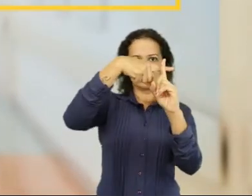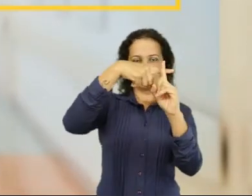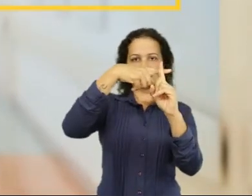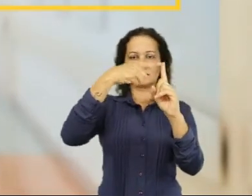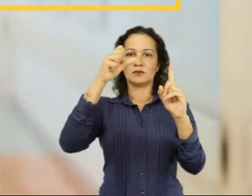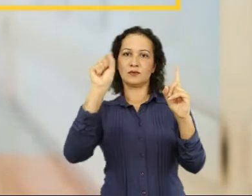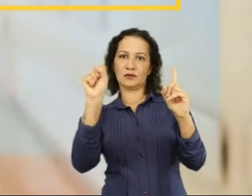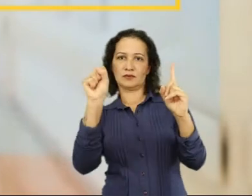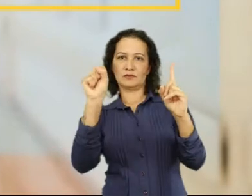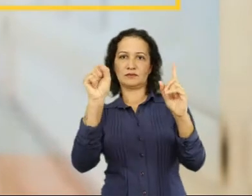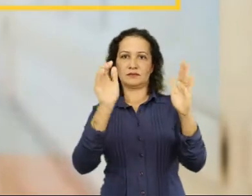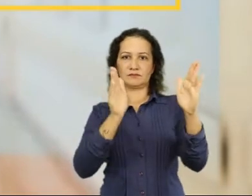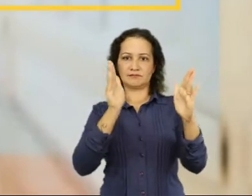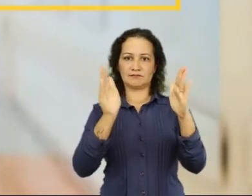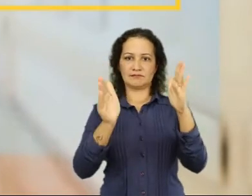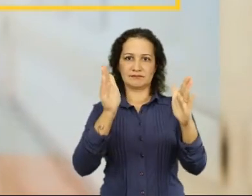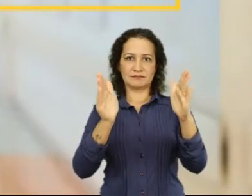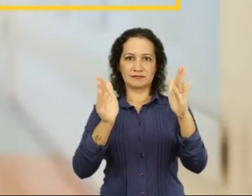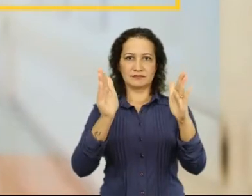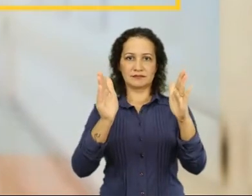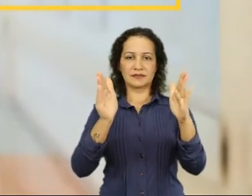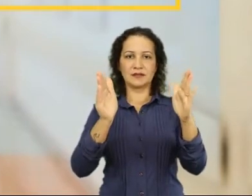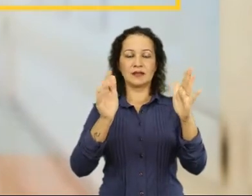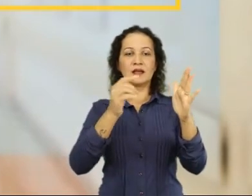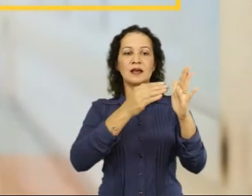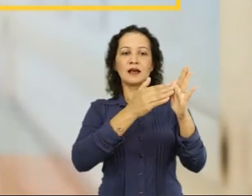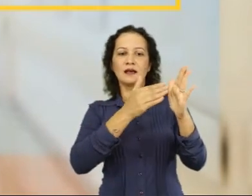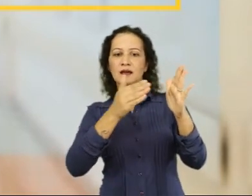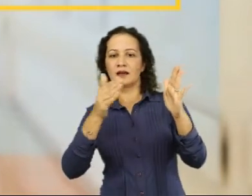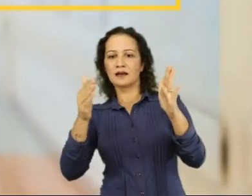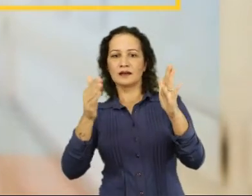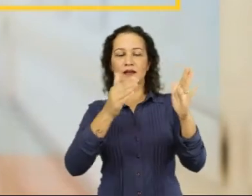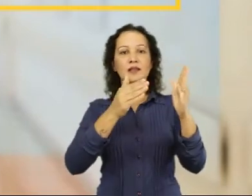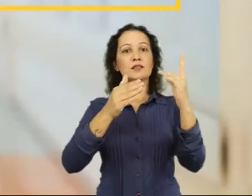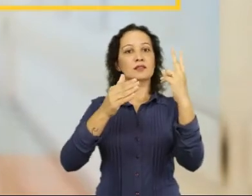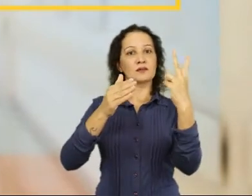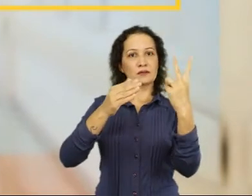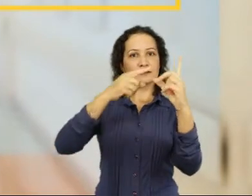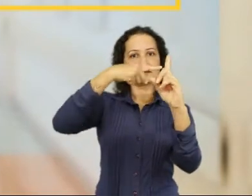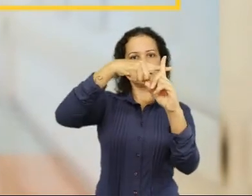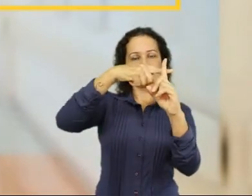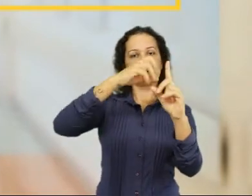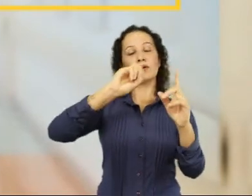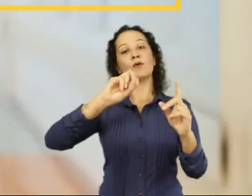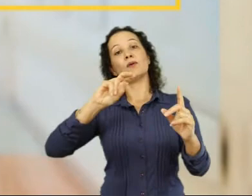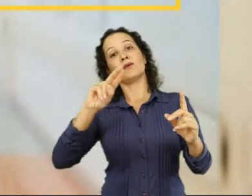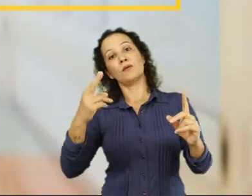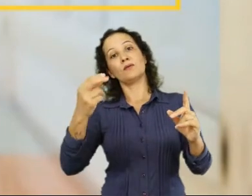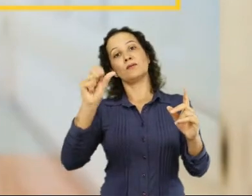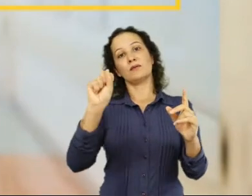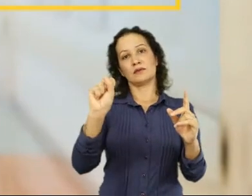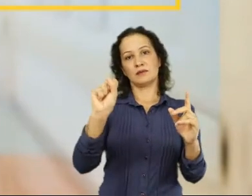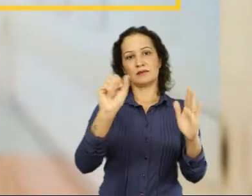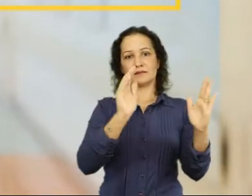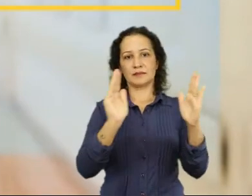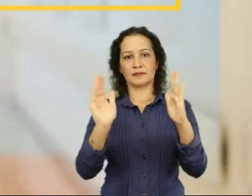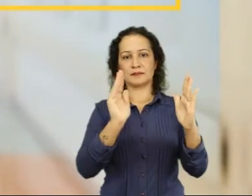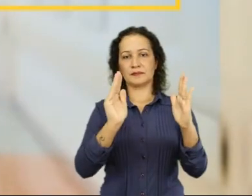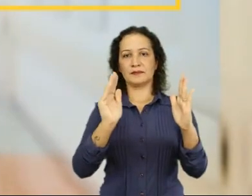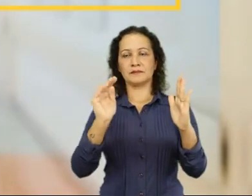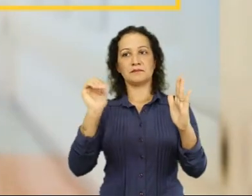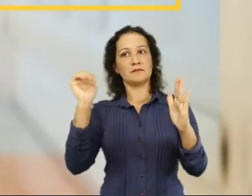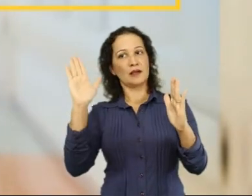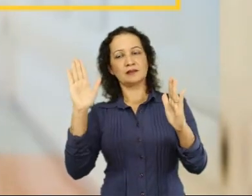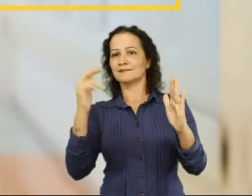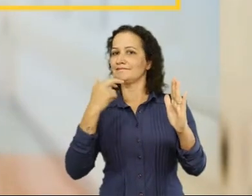+8. Nesse intervalo, estando estabilizada a temperatura do refrigerador, o profissional poderá ausentar-se da sala de